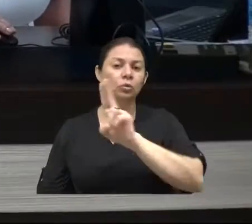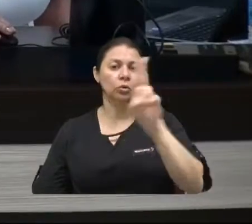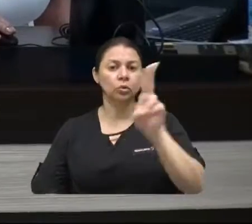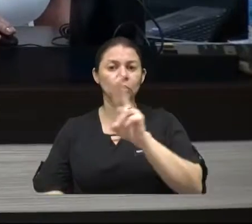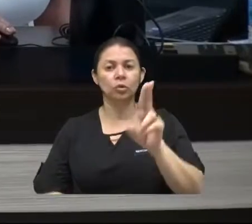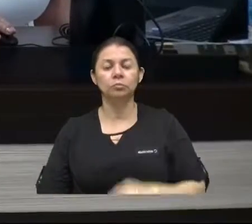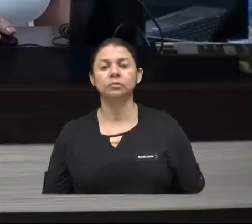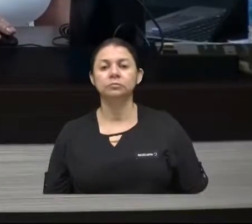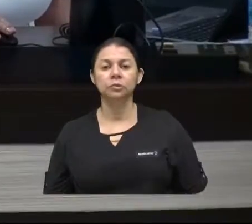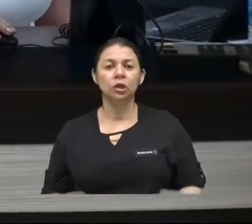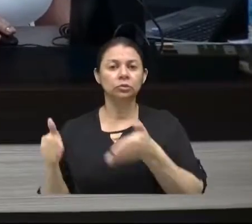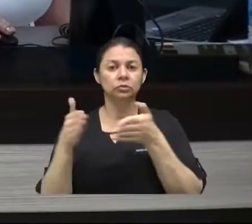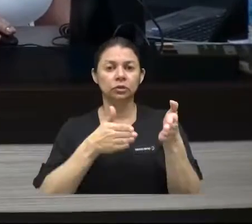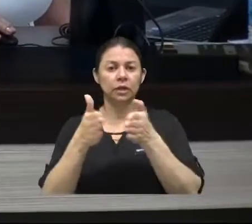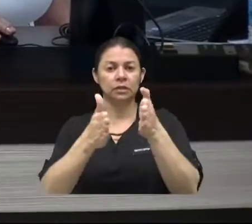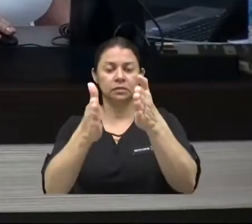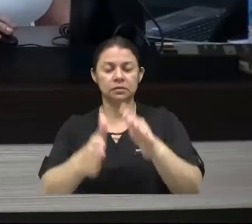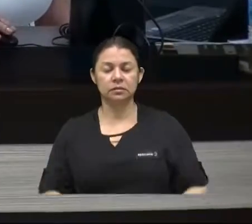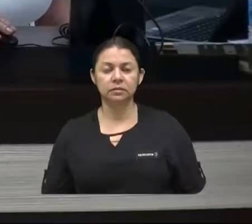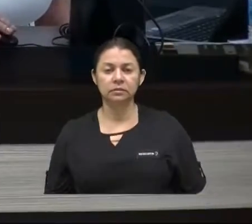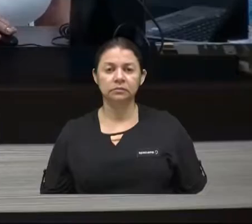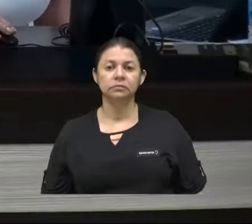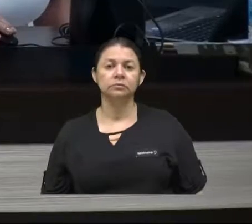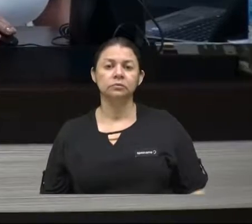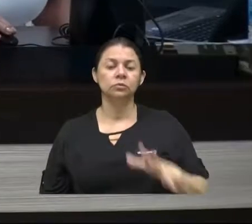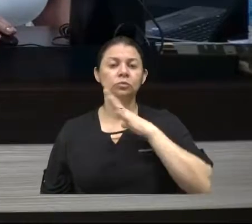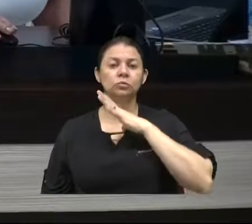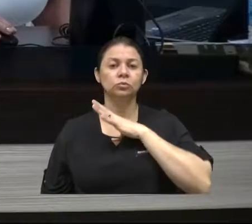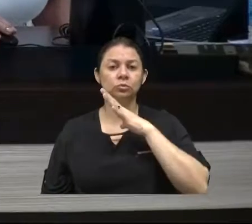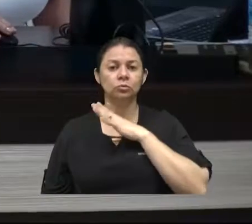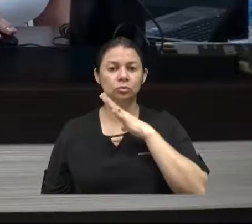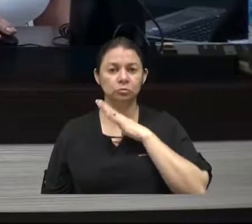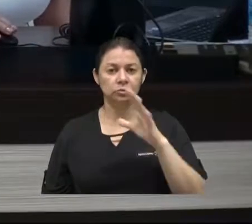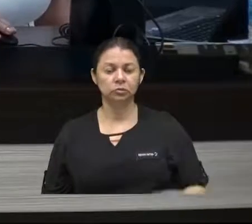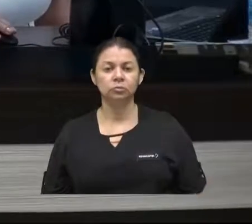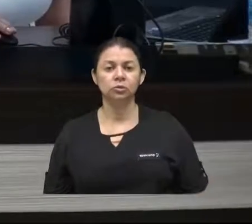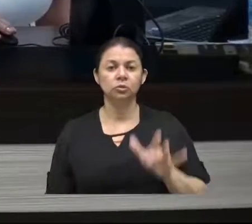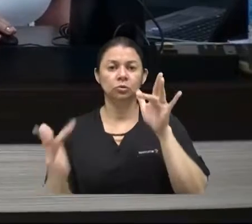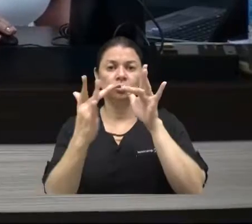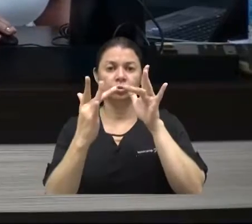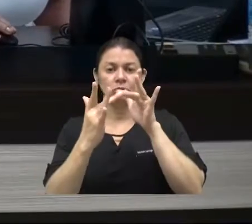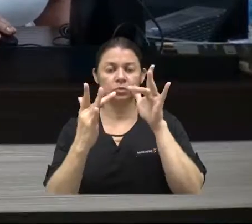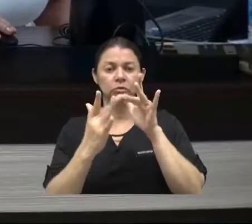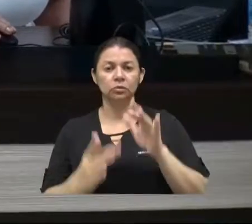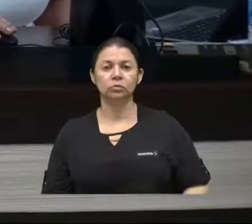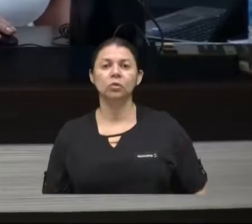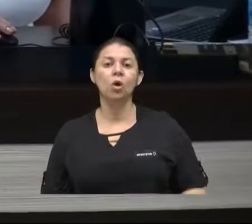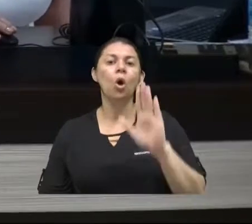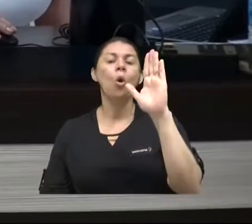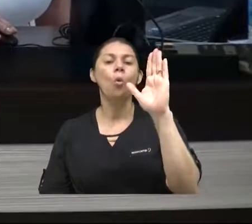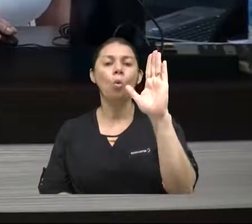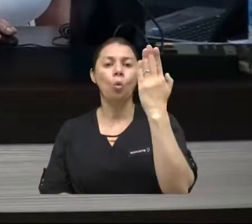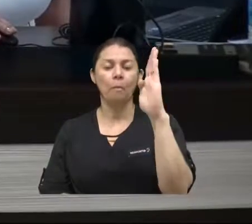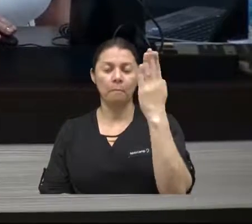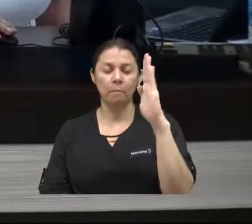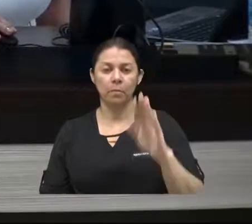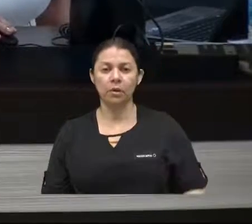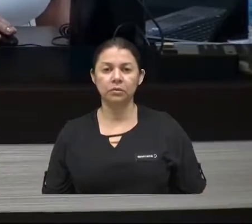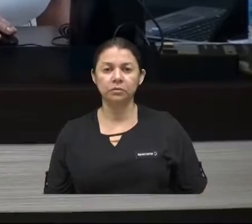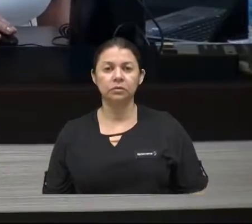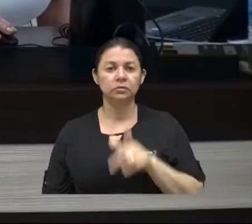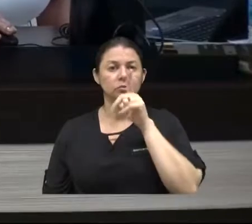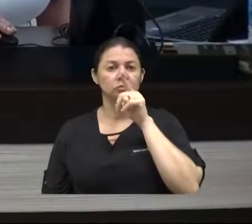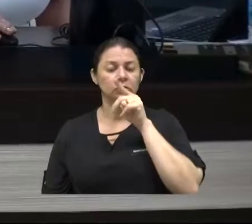Lin 314, que liga a estrada do bairro dos Frades ao bairro da Água Espraiada. Autoria